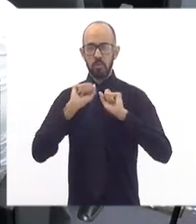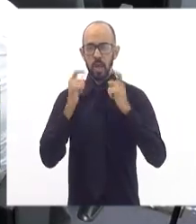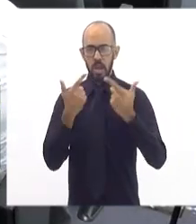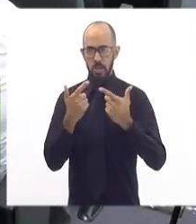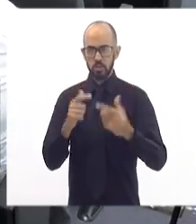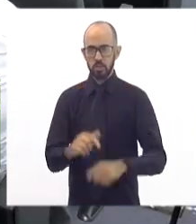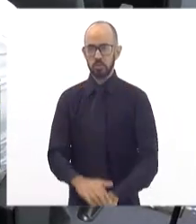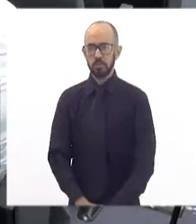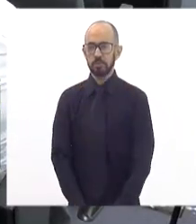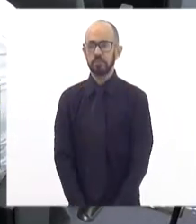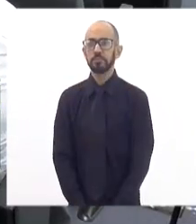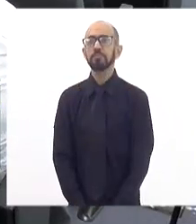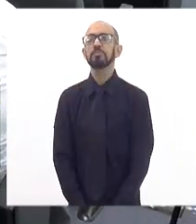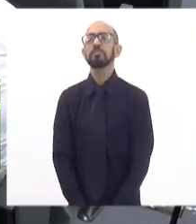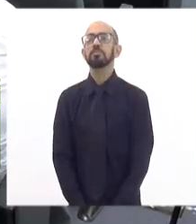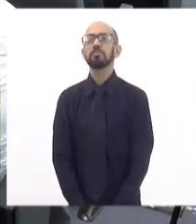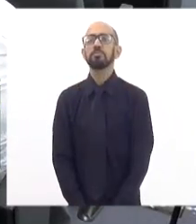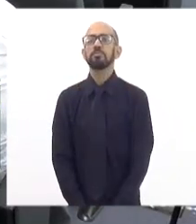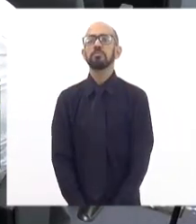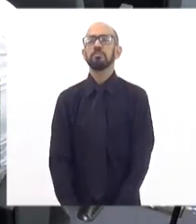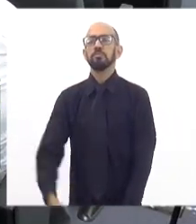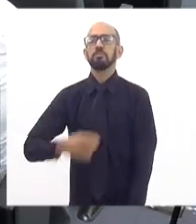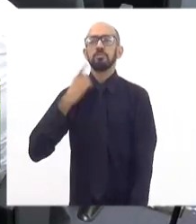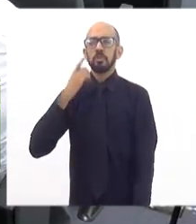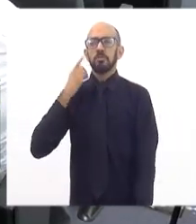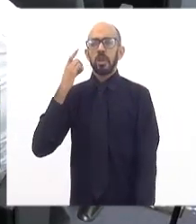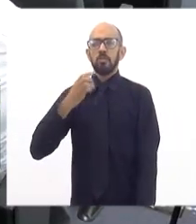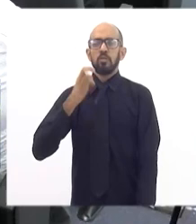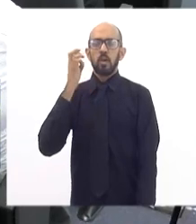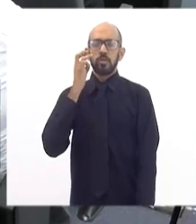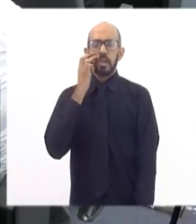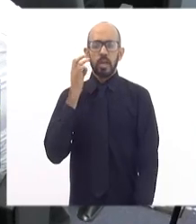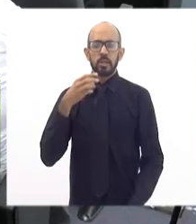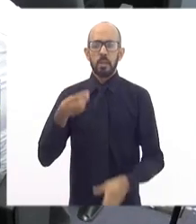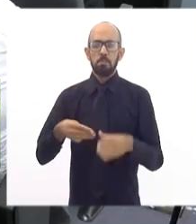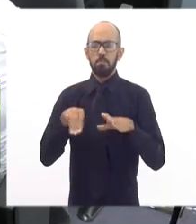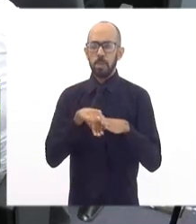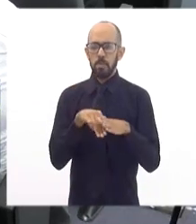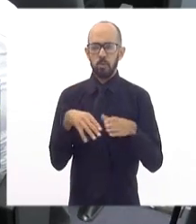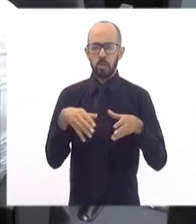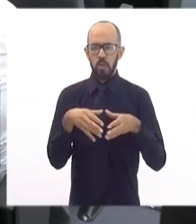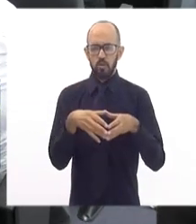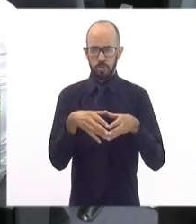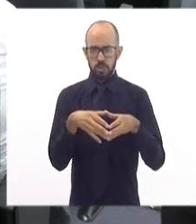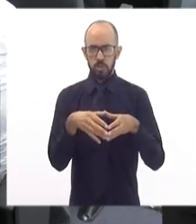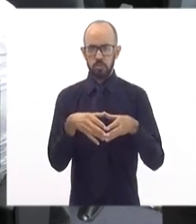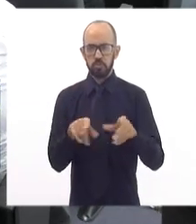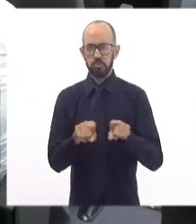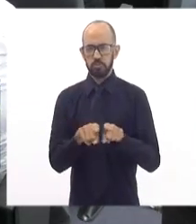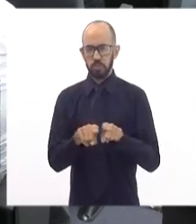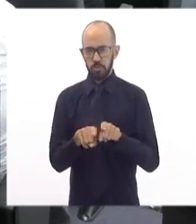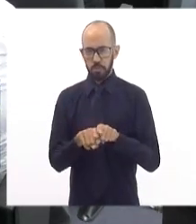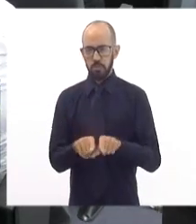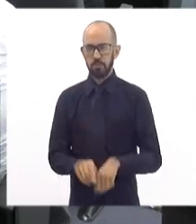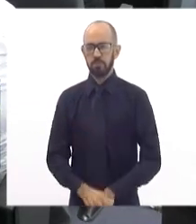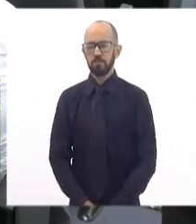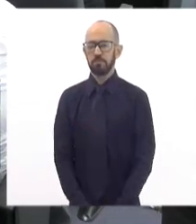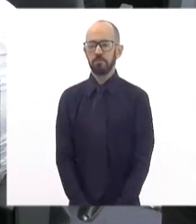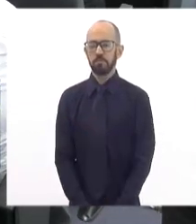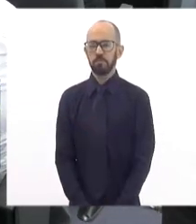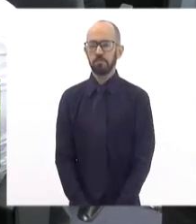alerj Deputado waldeck Carneiro também faz parte da condição é membro da comissão de saneamento ambiental